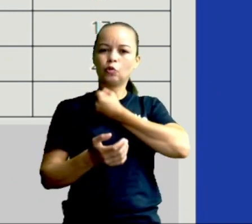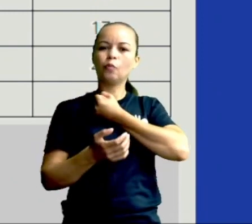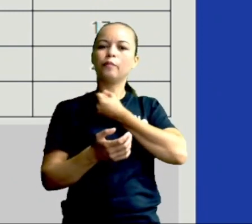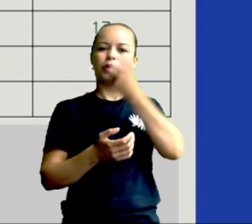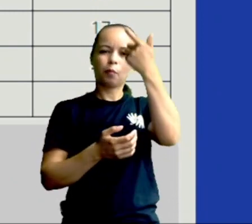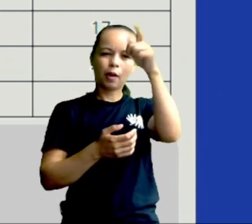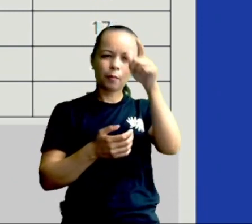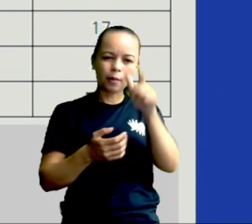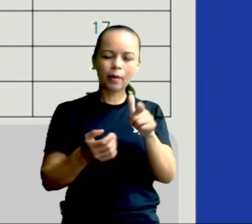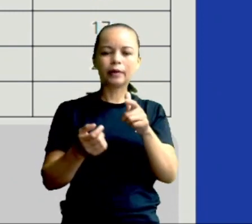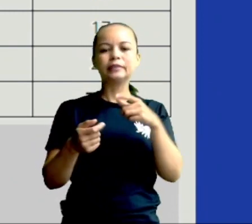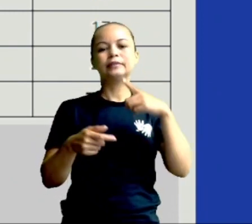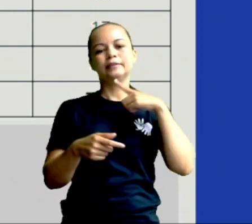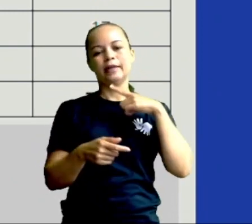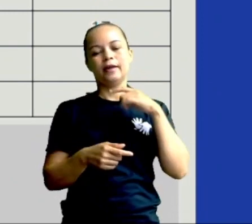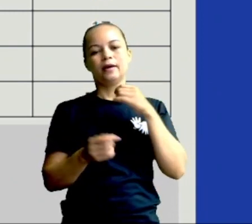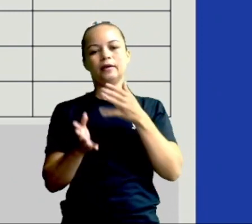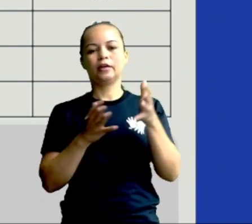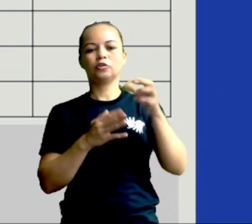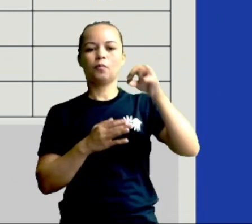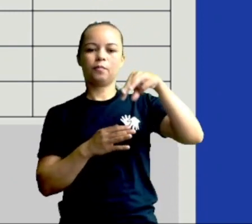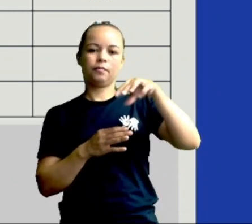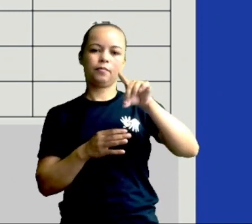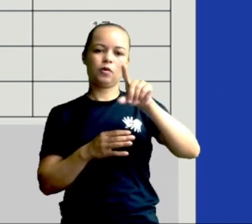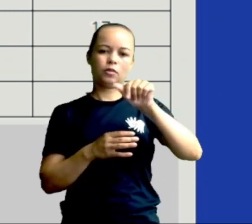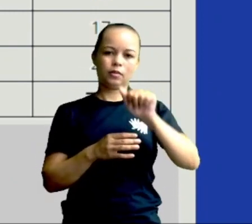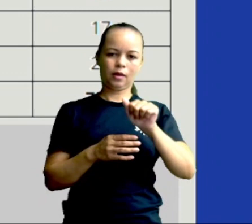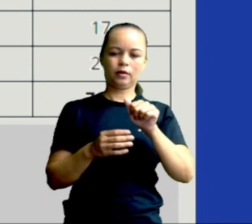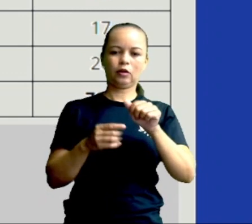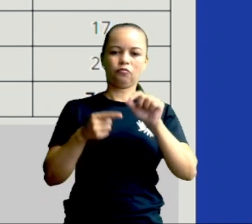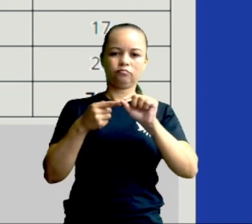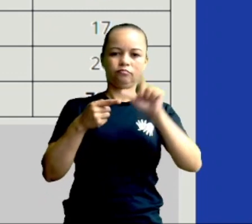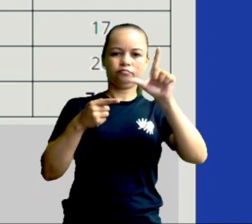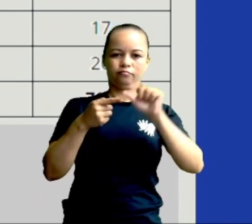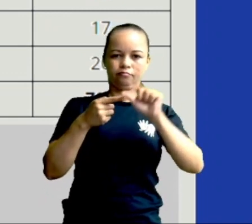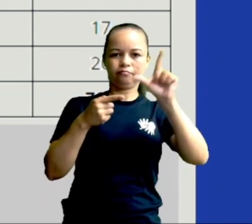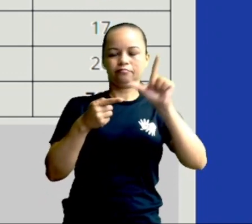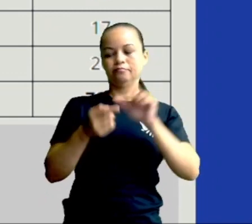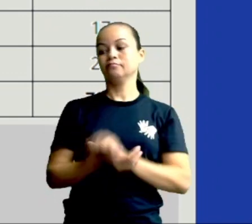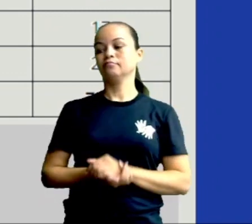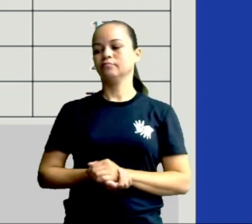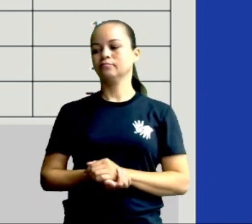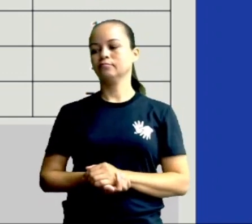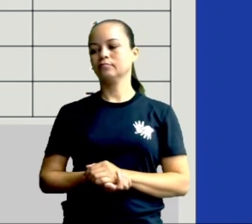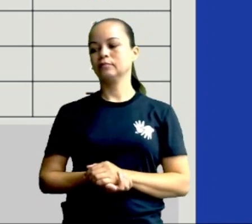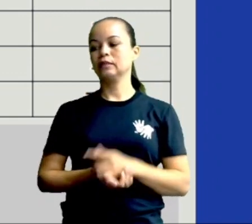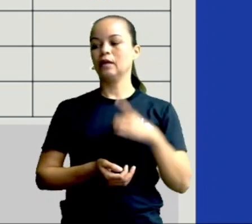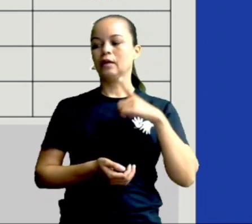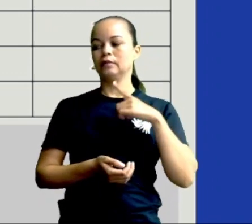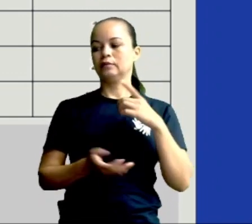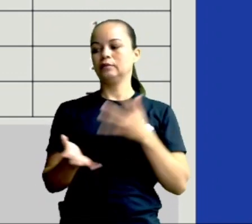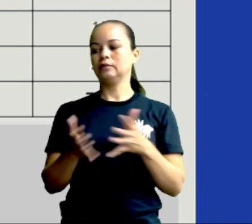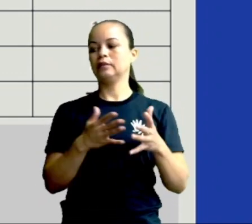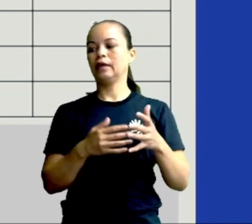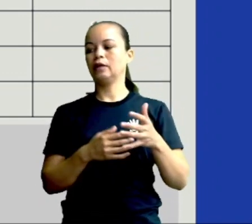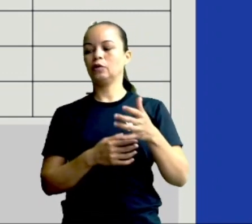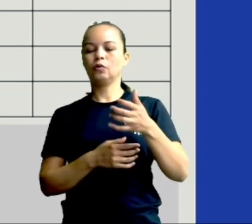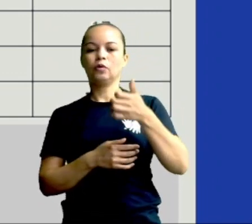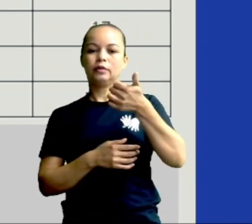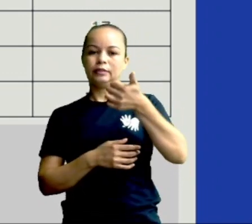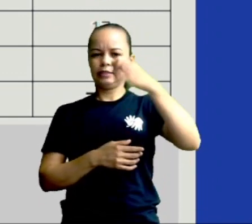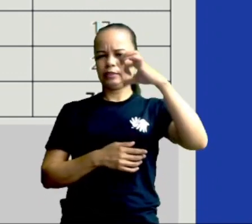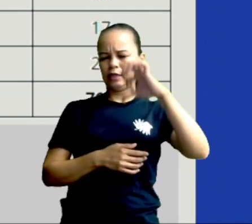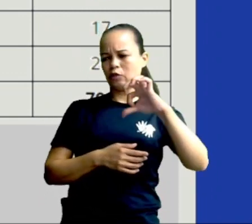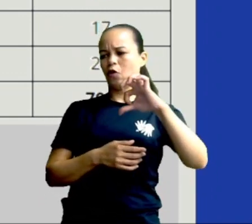a questão da moda. Beleza? Então vamos organizar em ordem crescente. Aí eu tenho nos notificados 19 para Goiás,